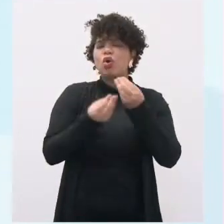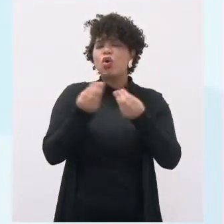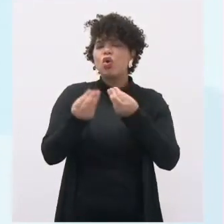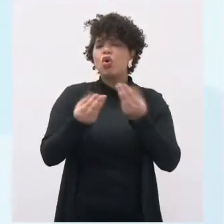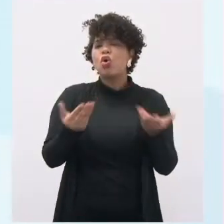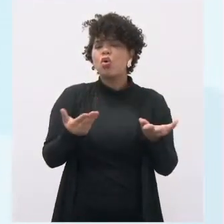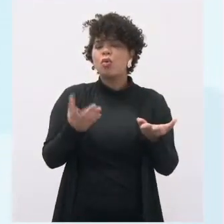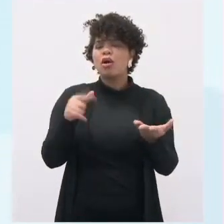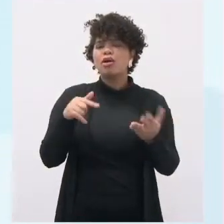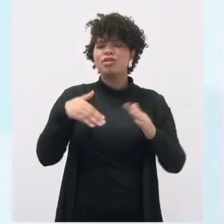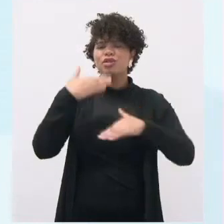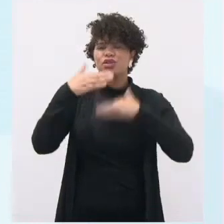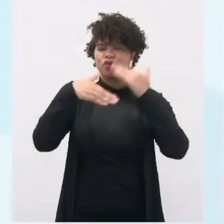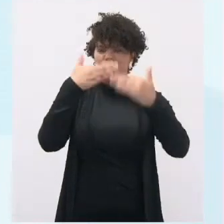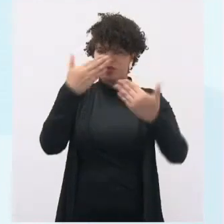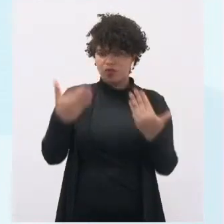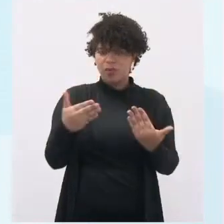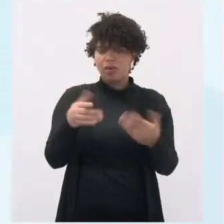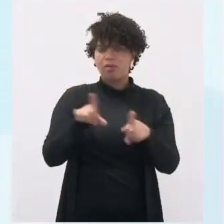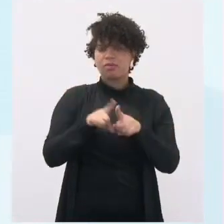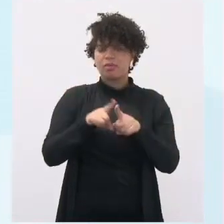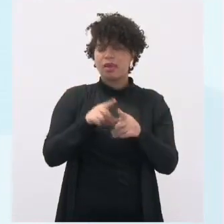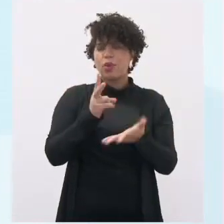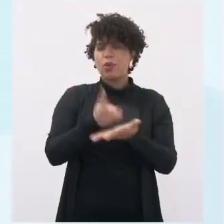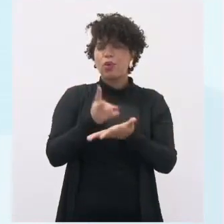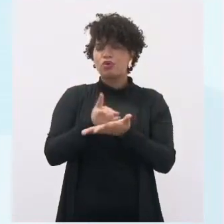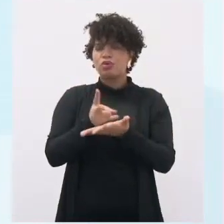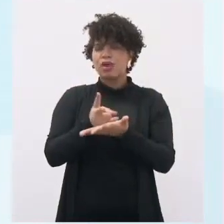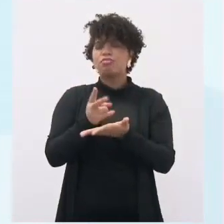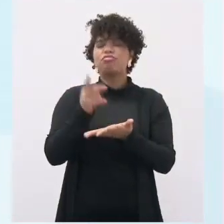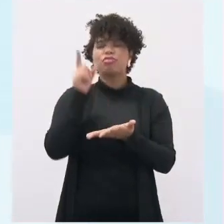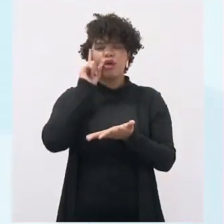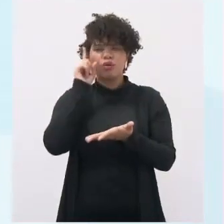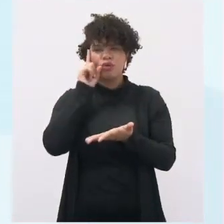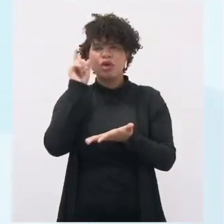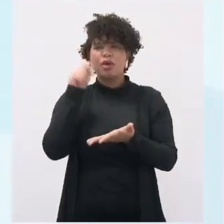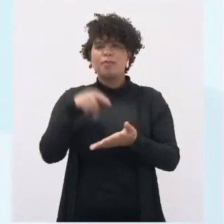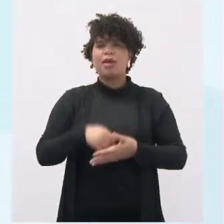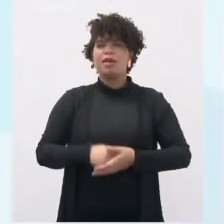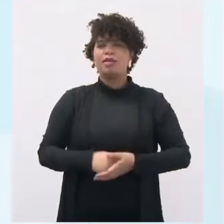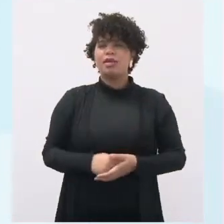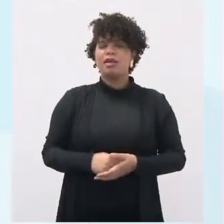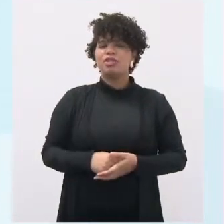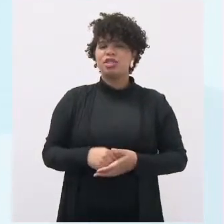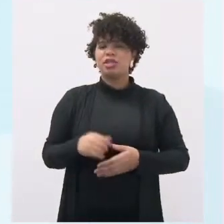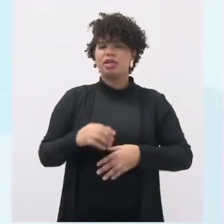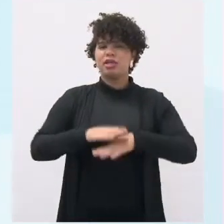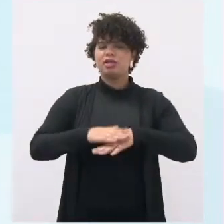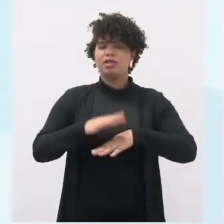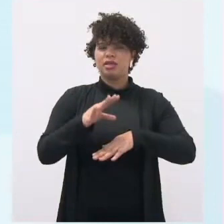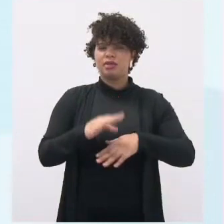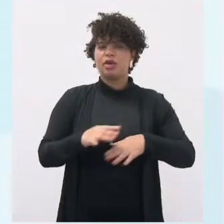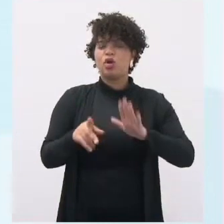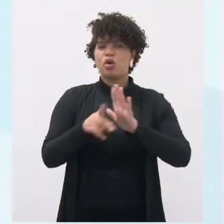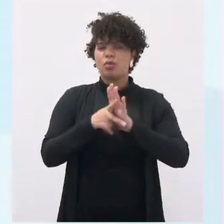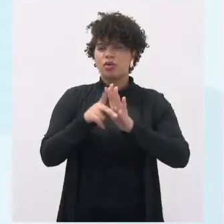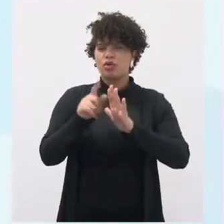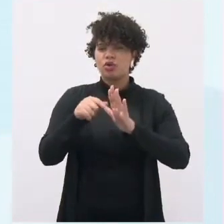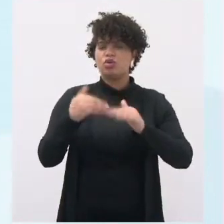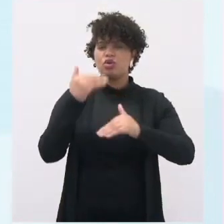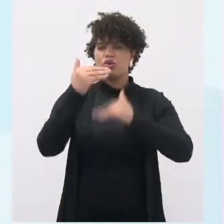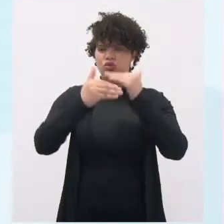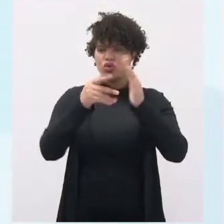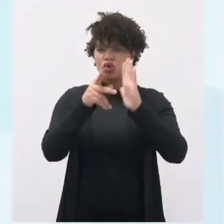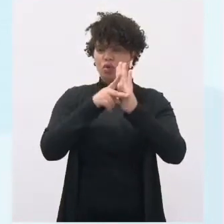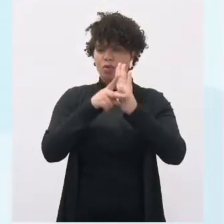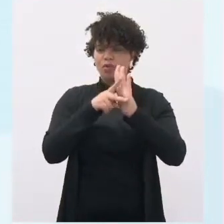aprender a se desenvolver e aprender a continuar a se desenvolver depois da escola, tá? Então, depois nós vamos ver também os